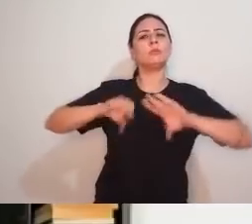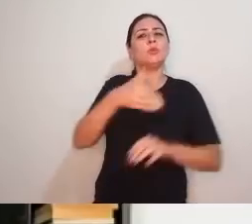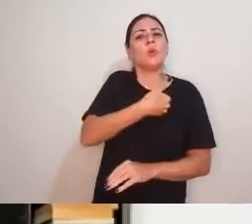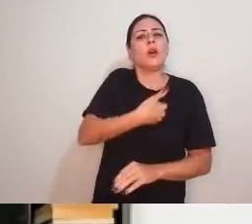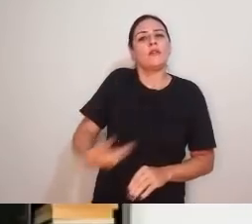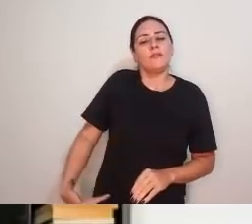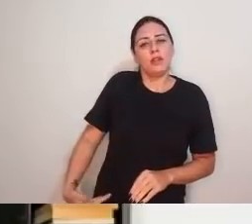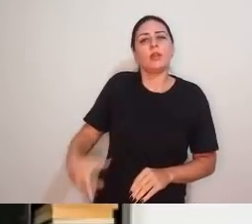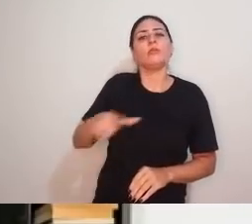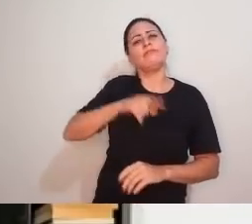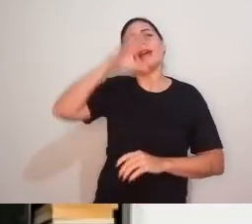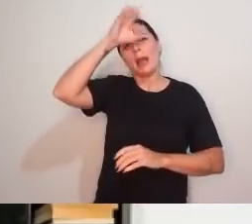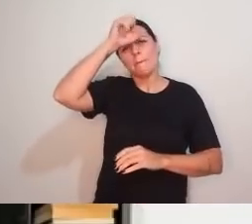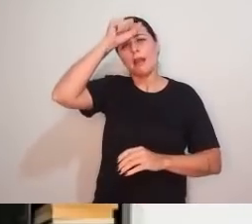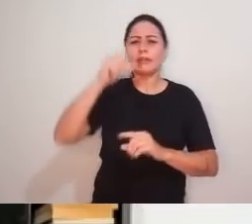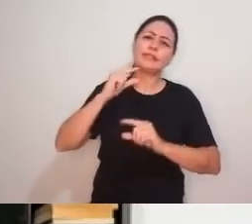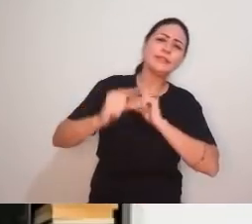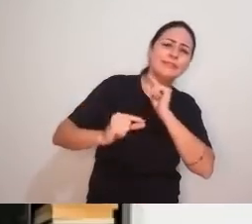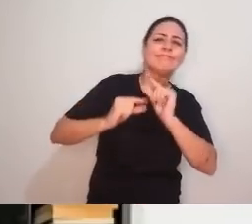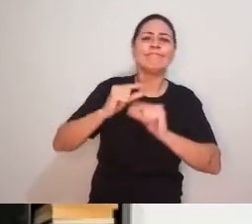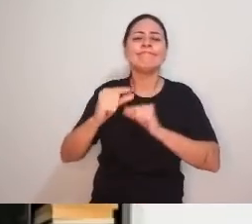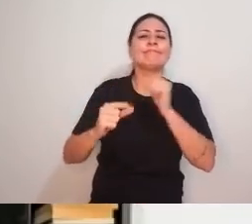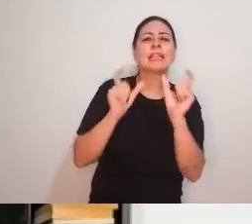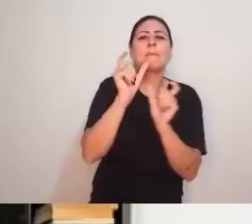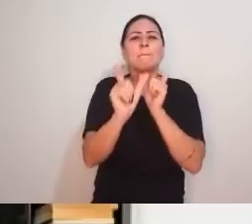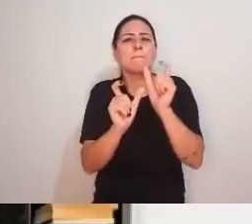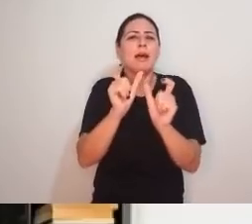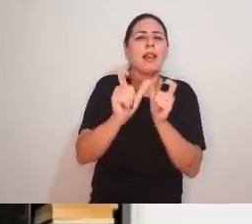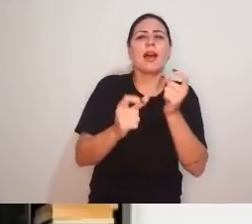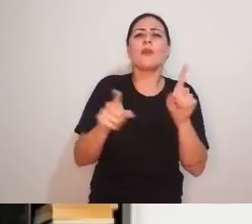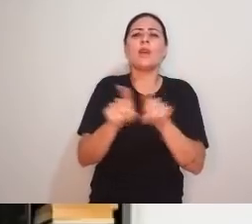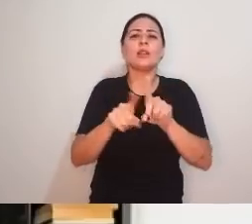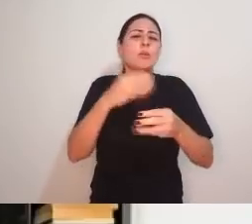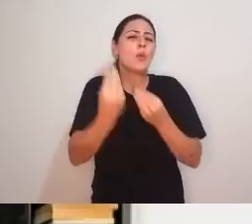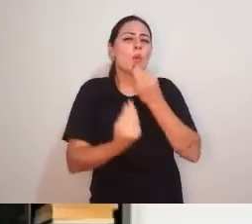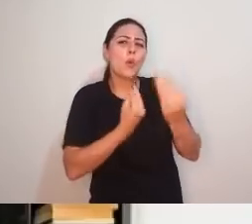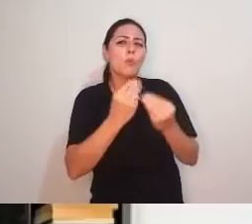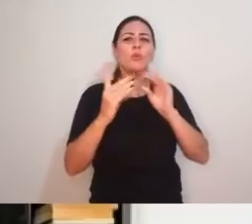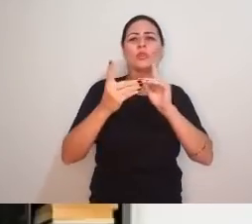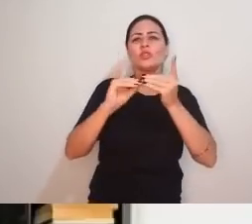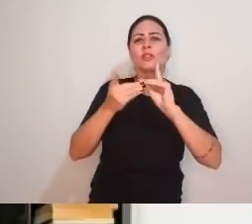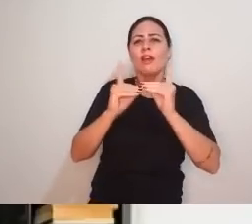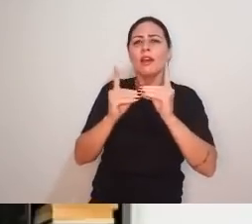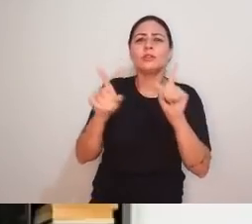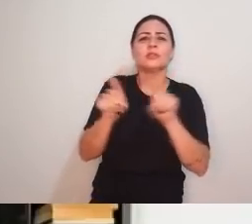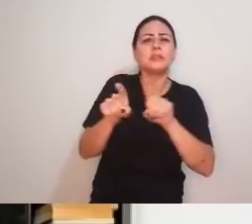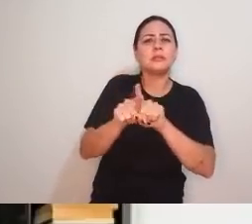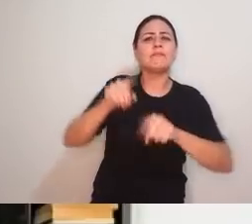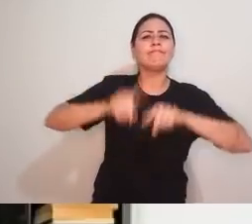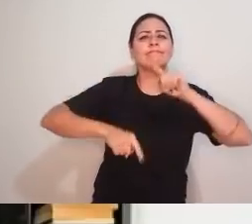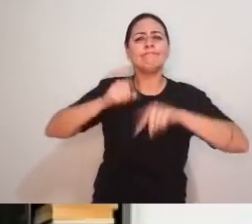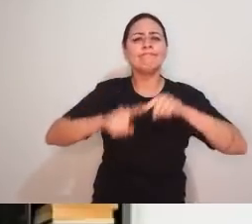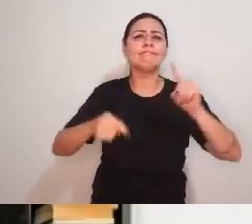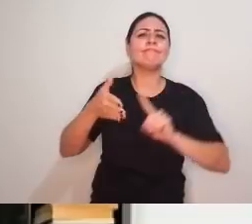essas terminologias, aprendendo esse dinamismo do mundo todo, desse aparato tecnológico que está às nossas mãos,